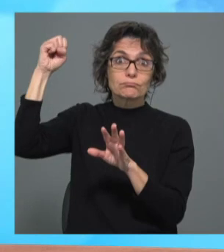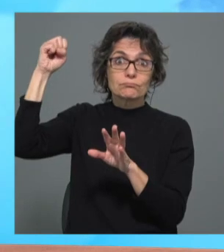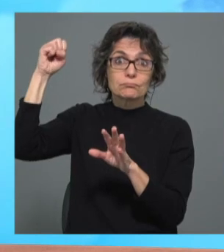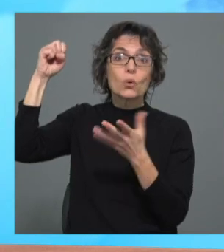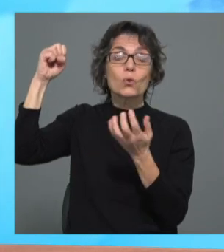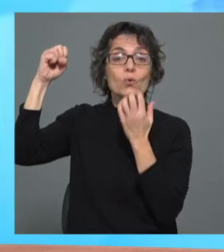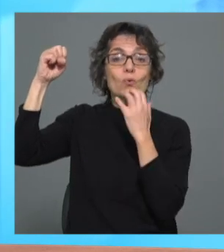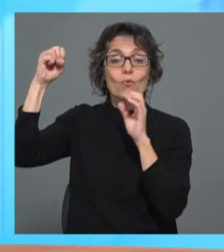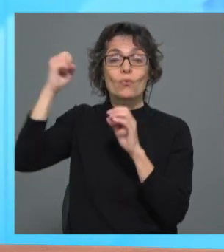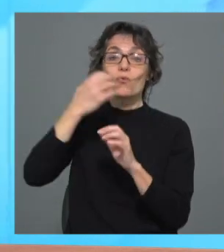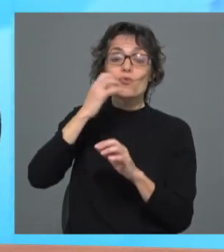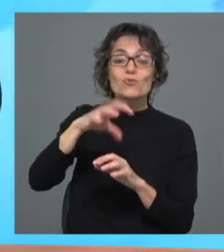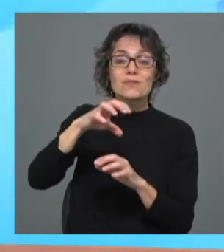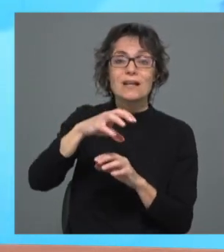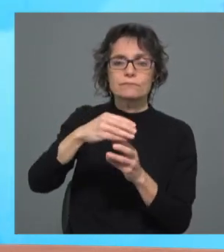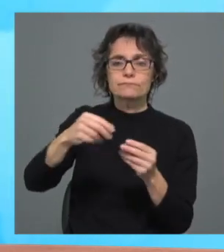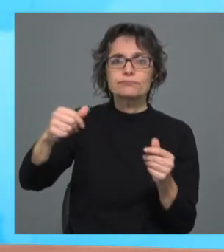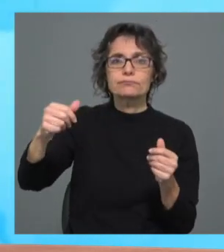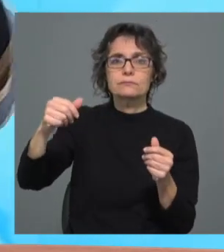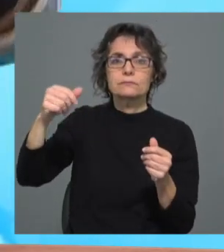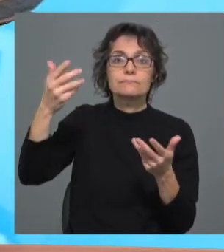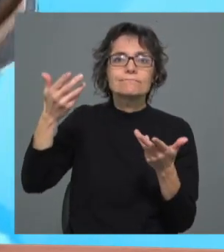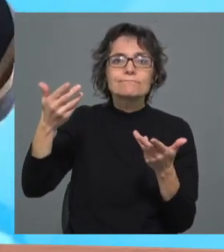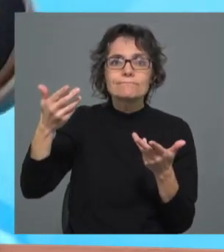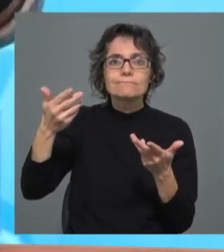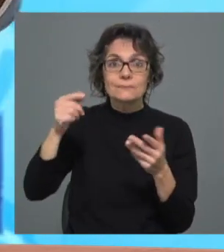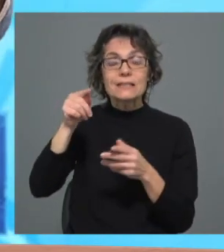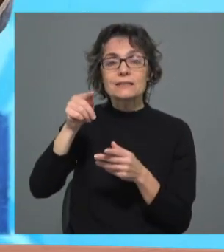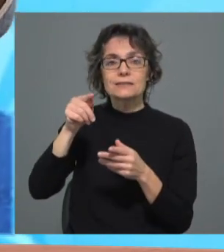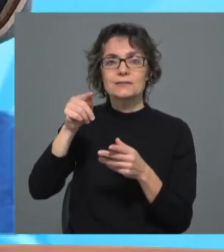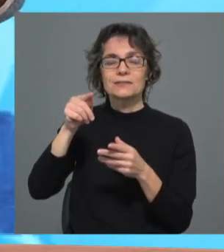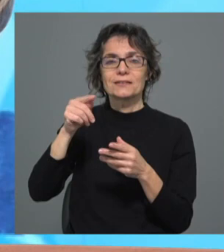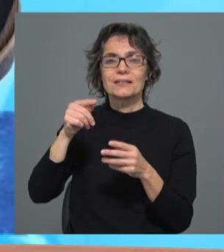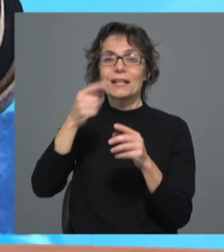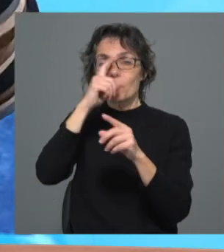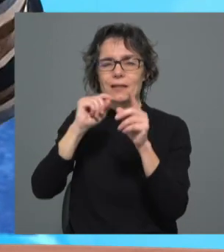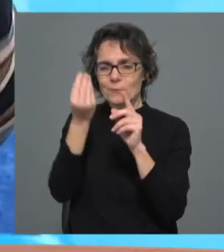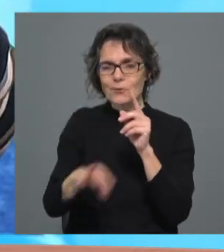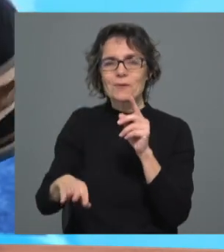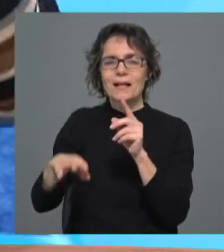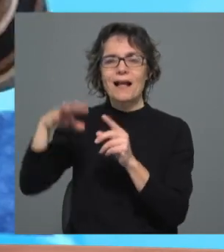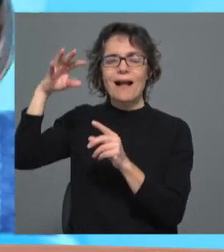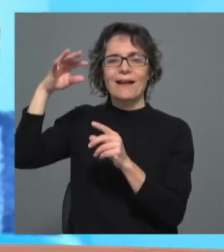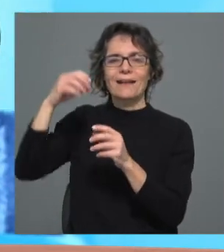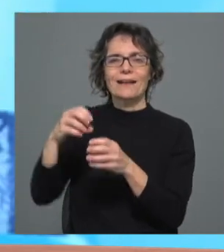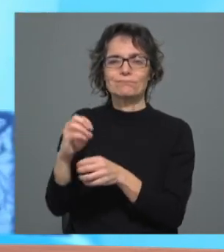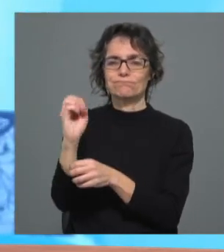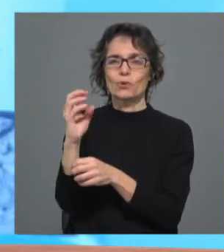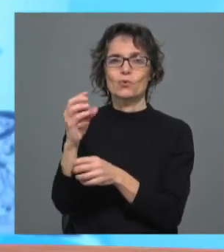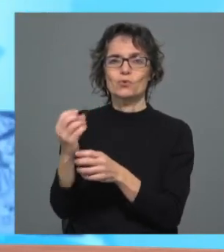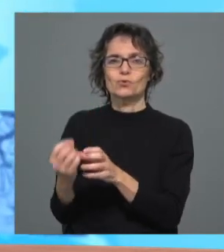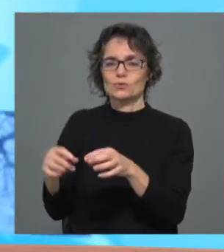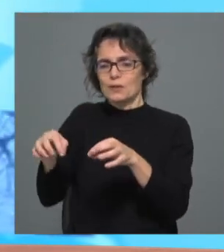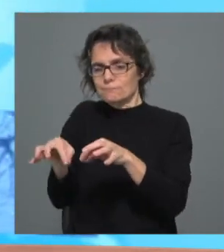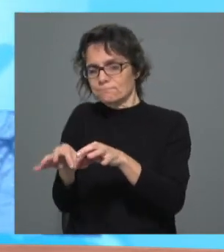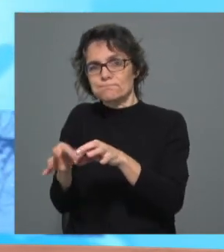dissolve-se. A luz, eu, quando era miúdo, também havia aqueles candeeiros de petróleo, e hoje na África ainda